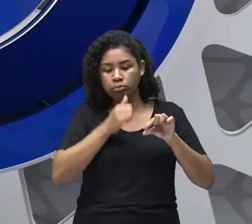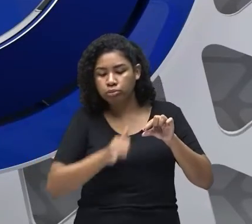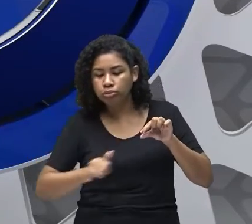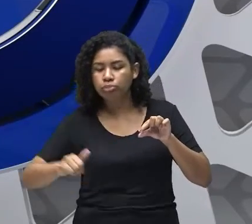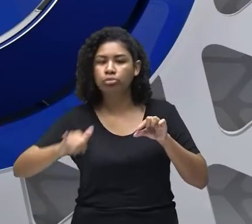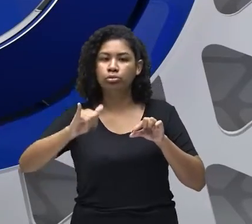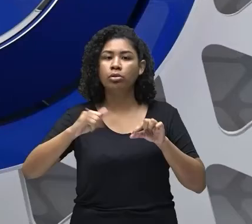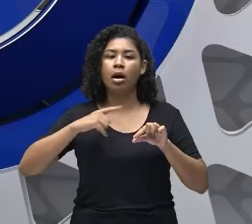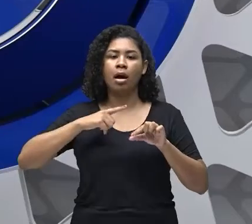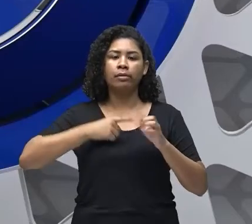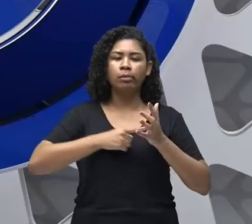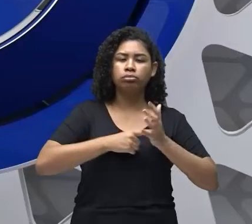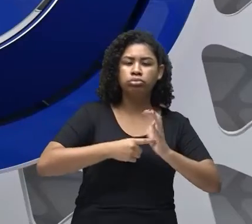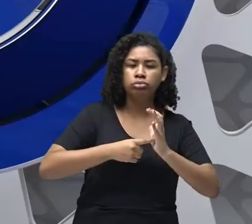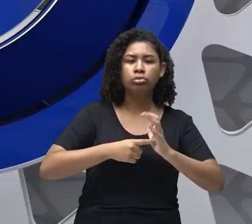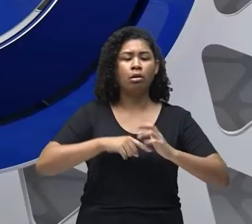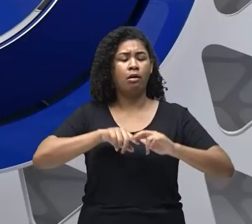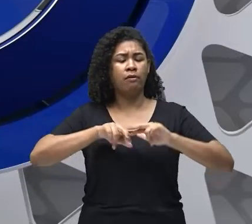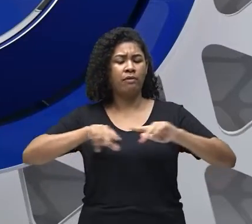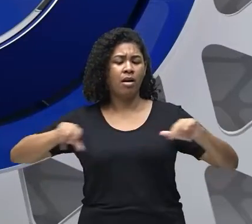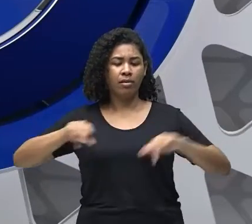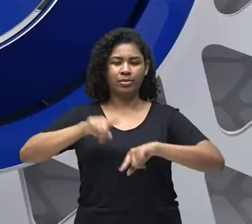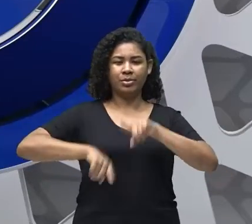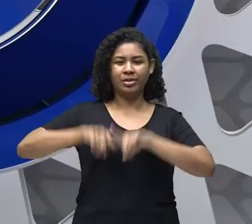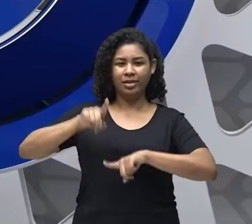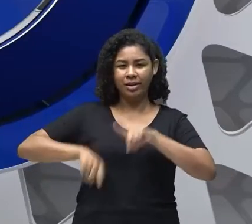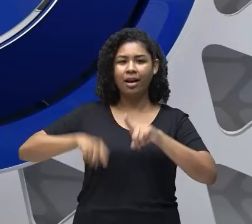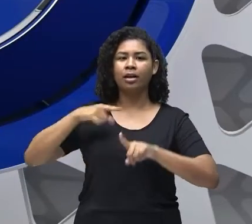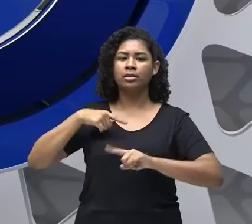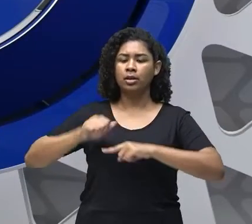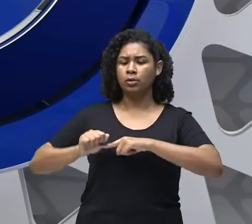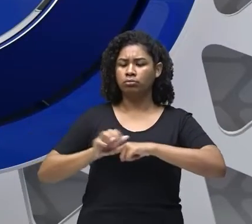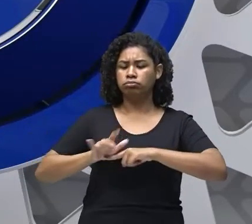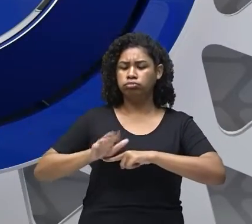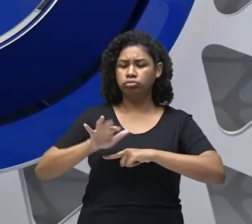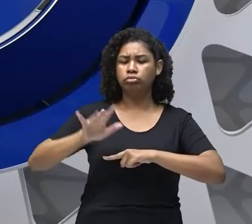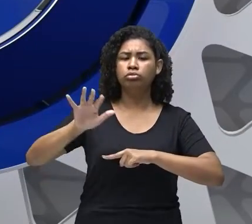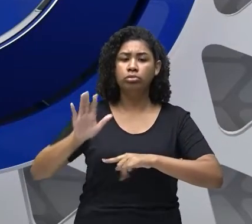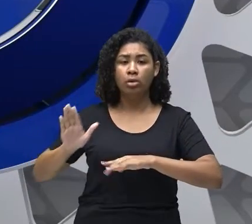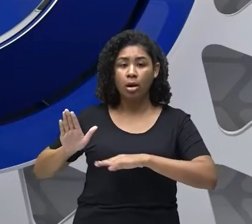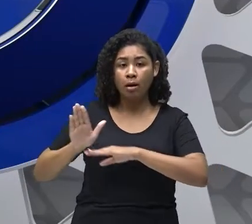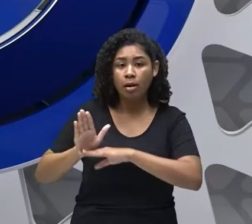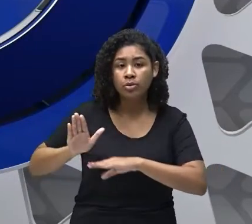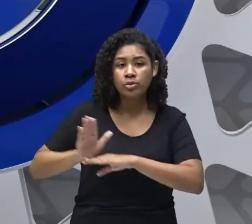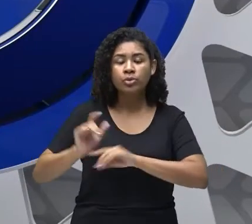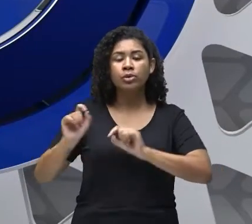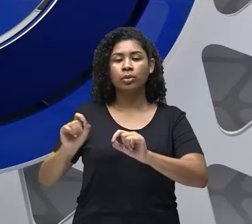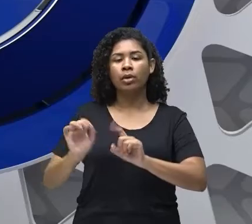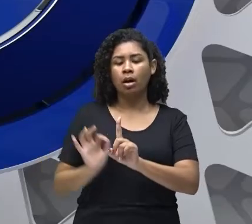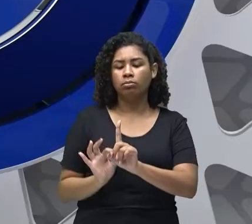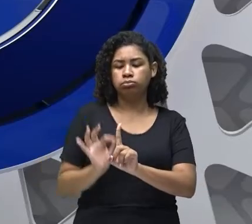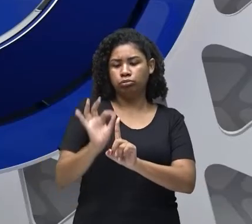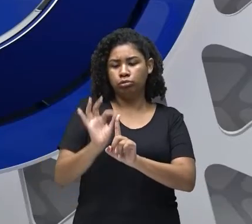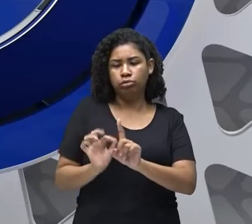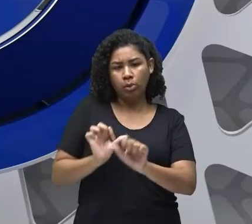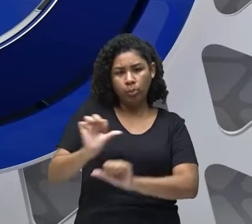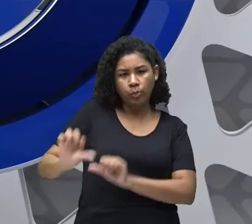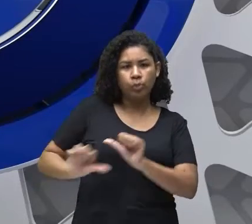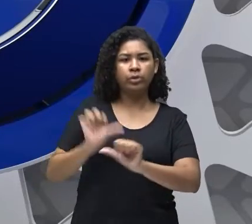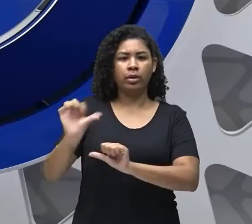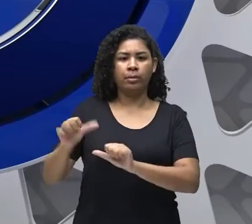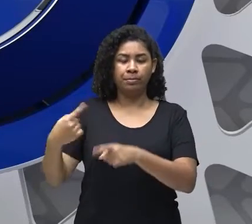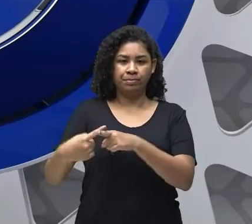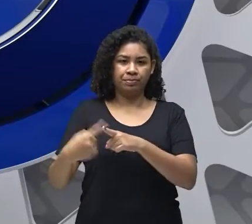do condensador e o gás para realizar essa troca de temperatura, né? Então ele vai pegar aquela